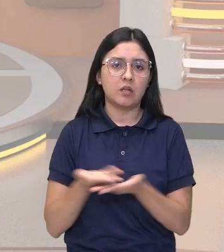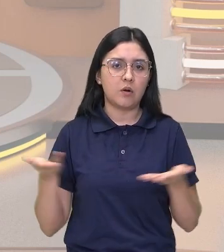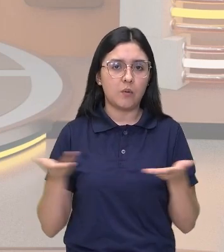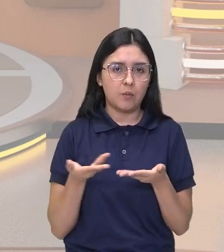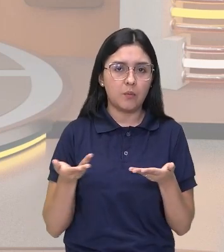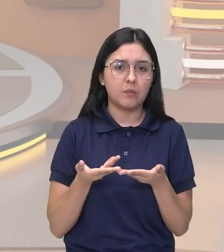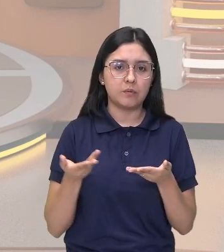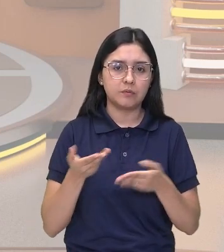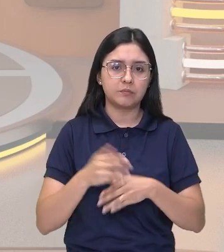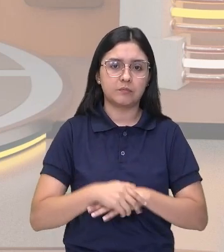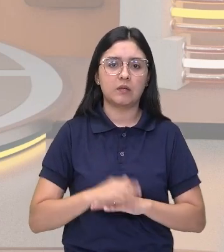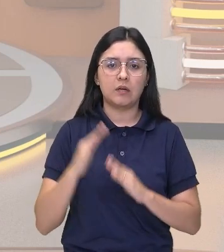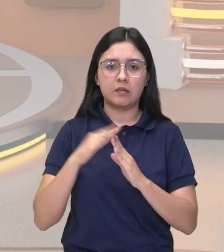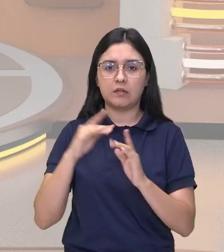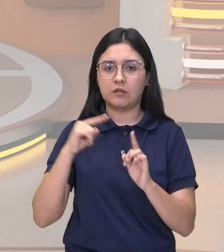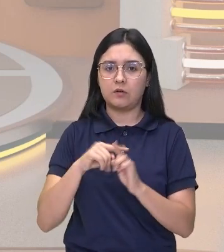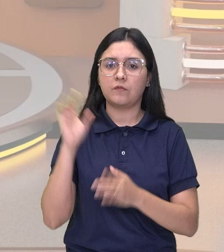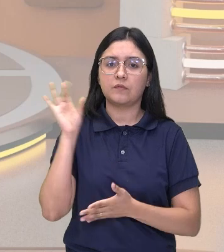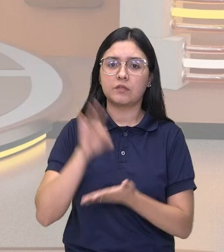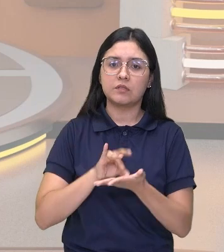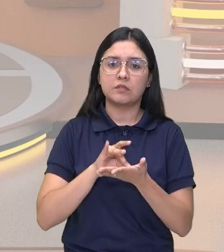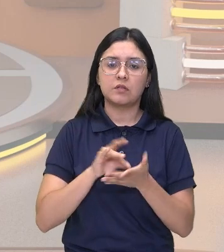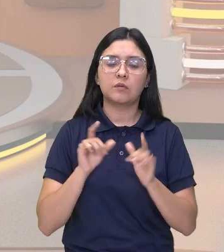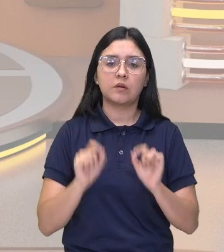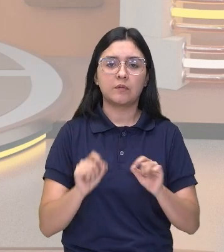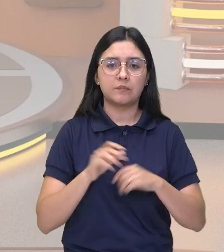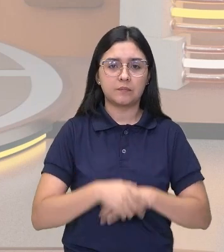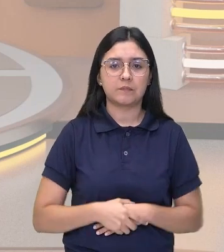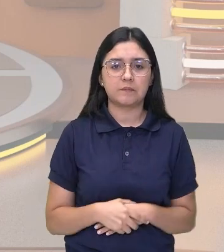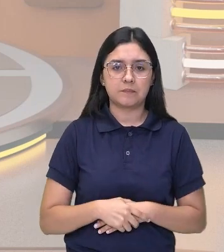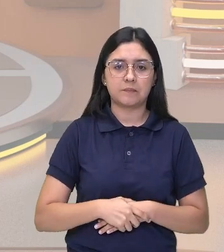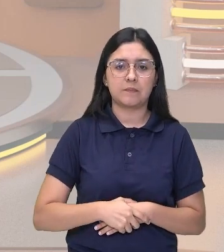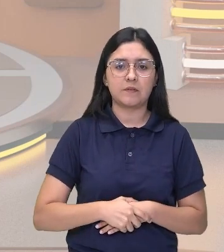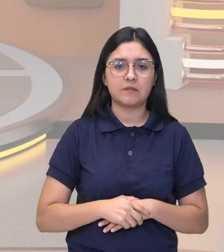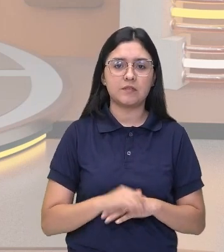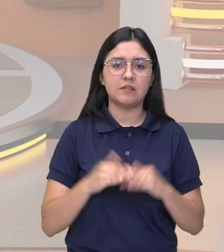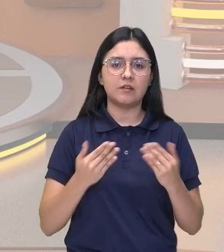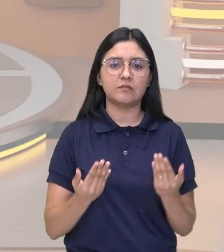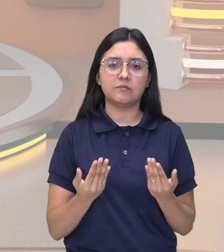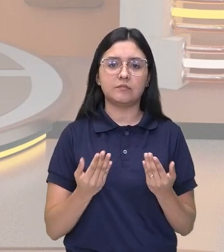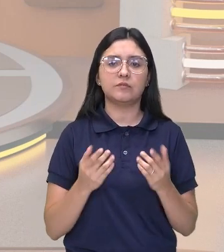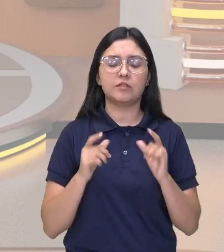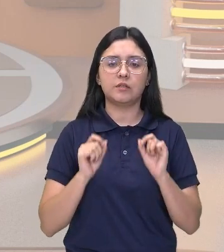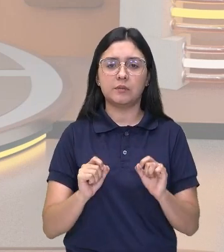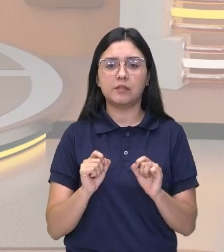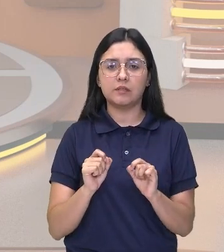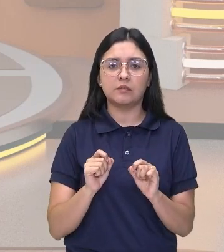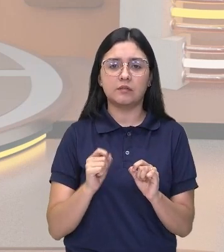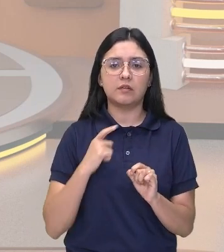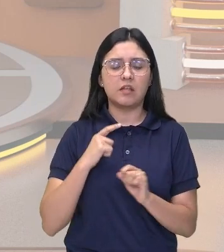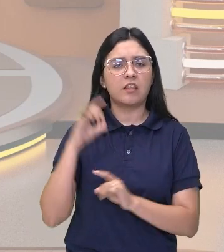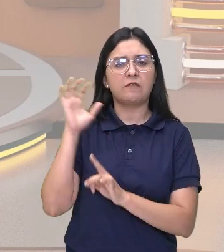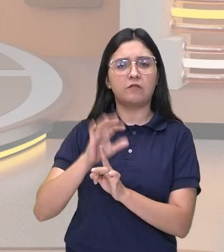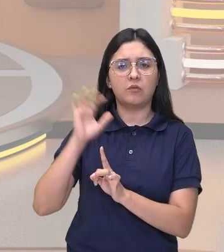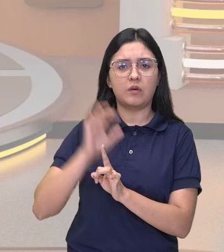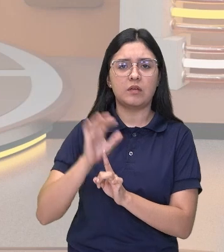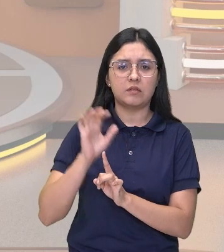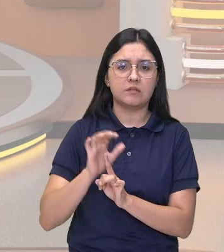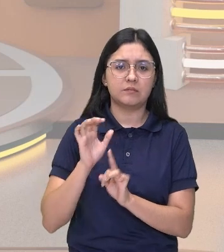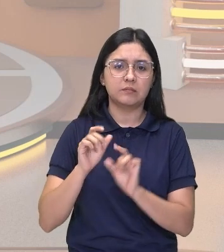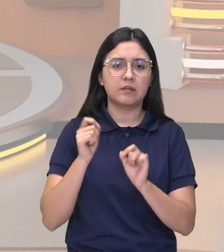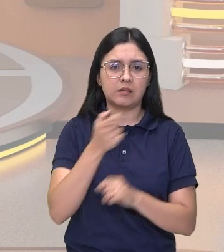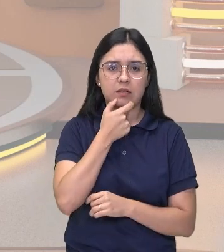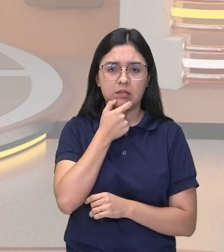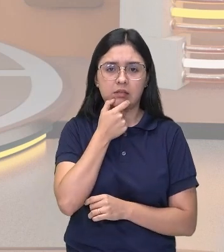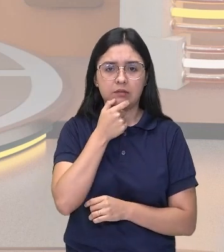atuais, como igreja ali oficial da Grã-Bretanha, uma igreja bastante influente naquela região